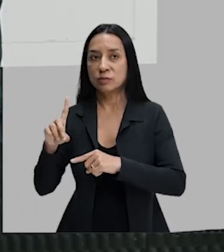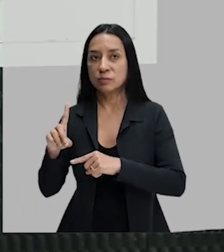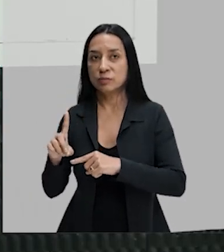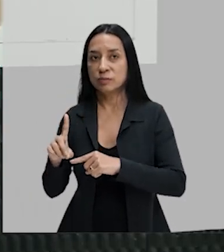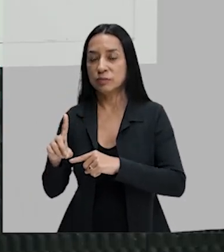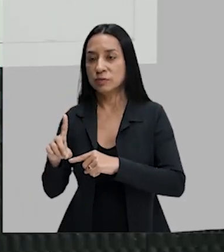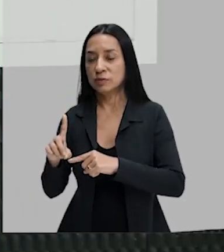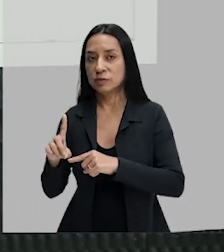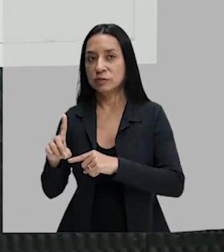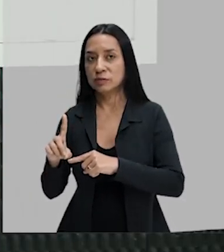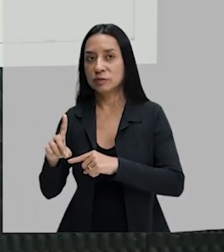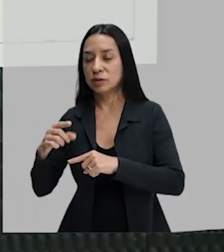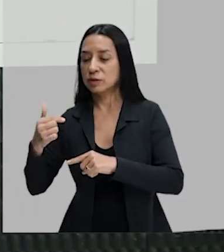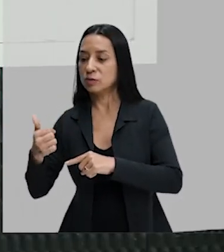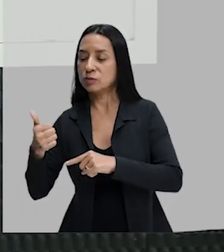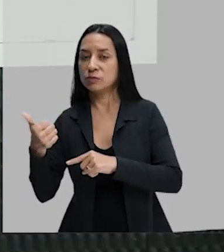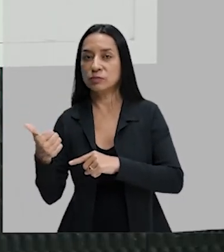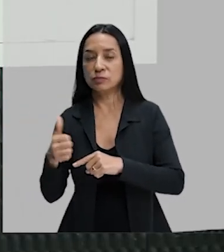elemento A21.